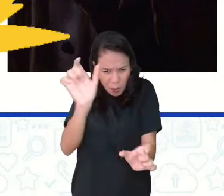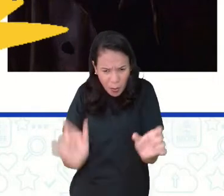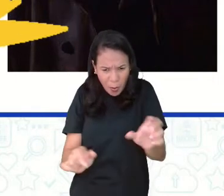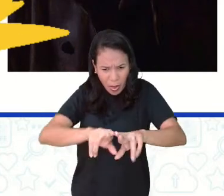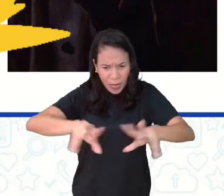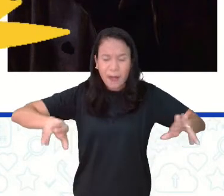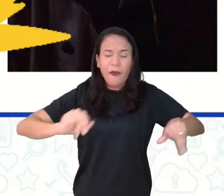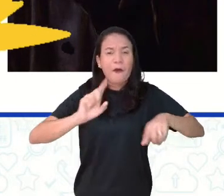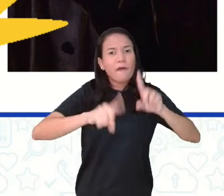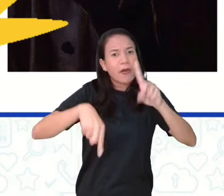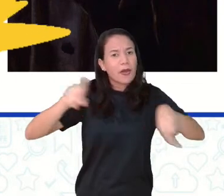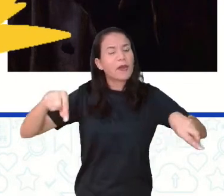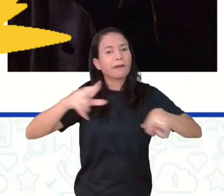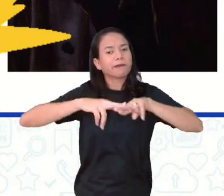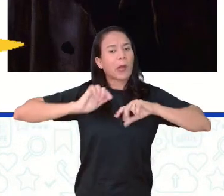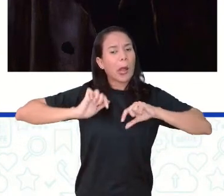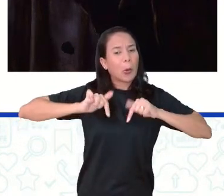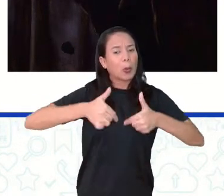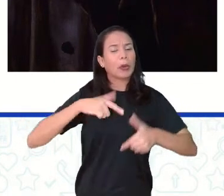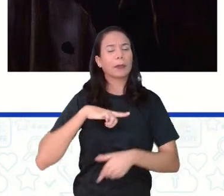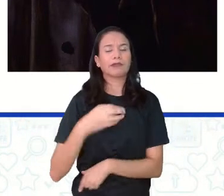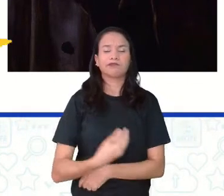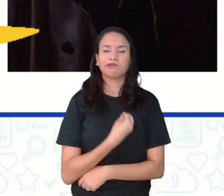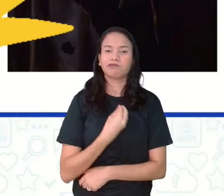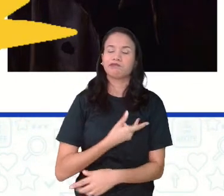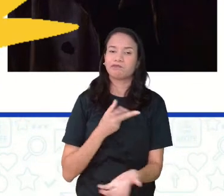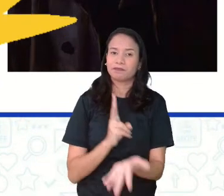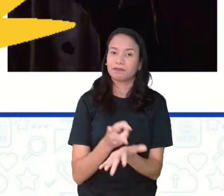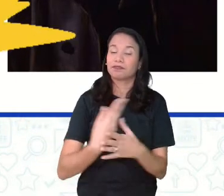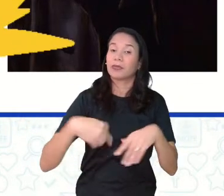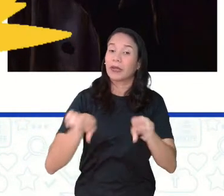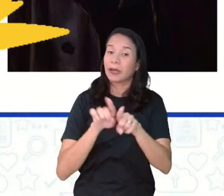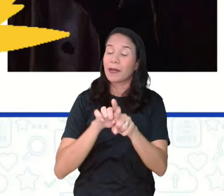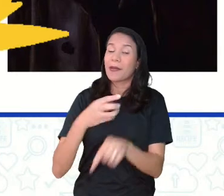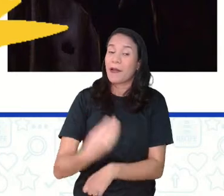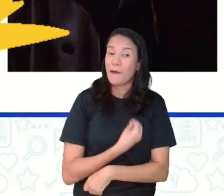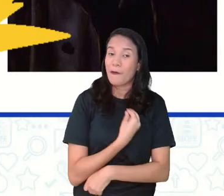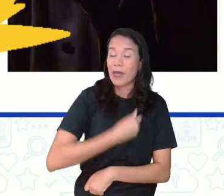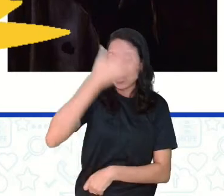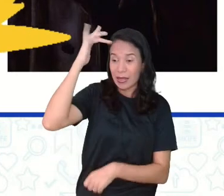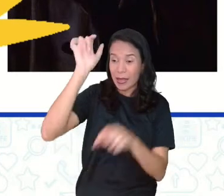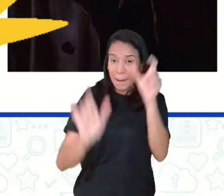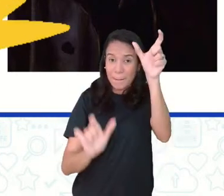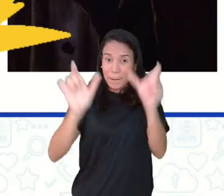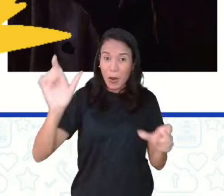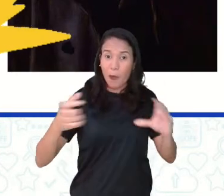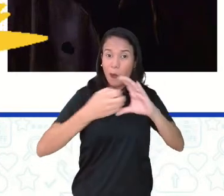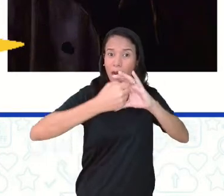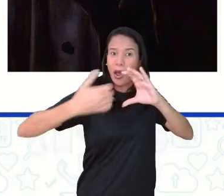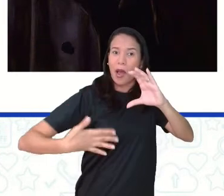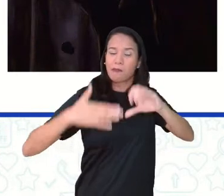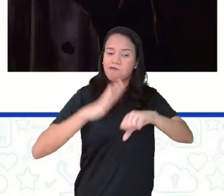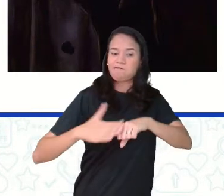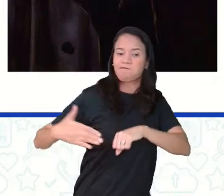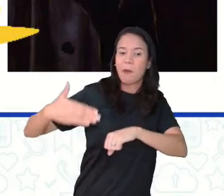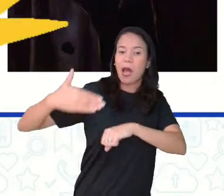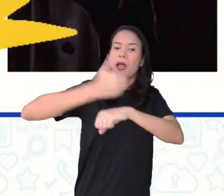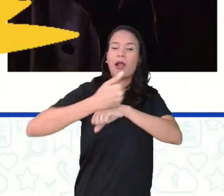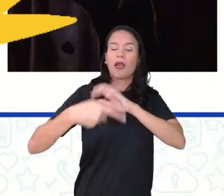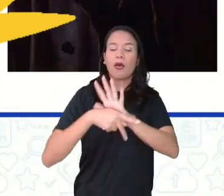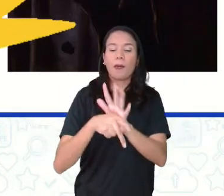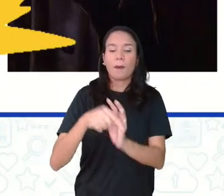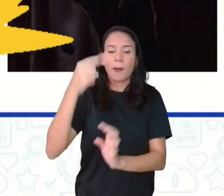a luta pela sobrevivência e também a sobrevivência dos indivíduos com características vantajosas em relação ao